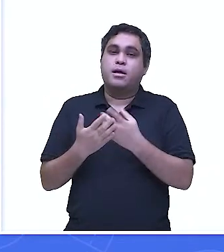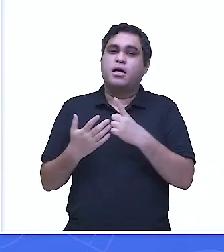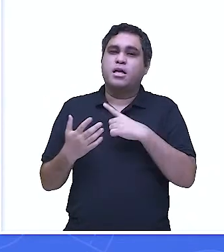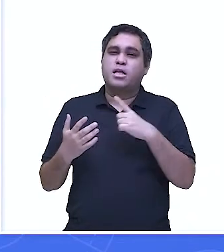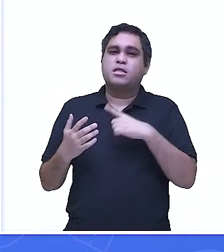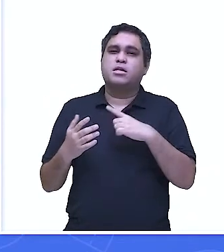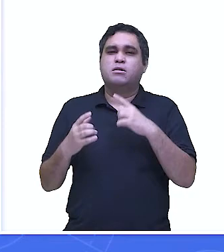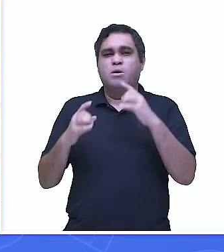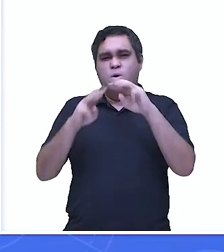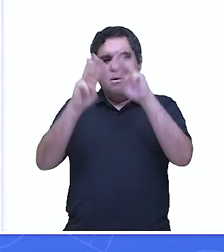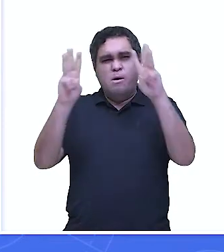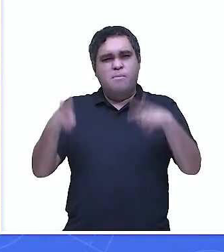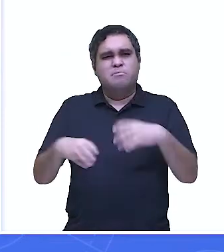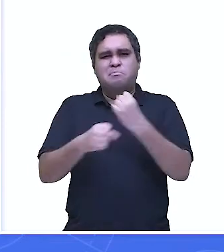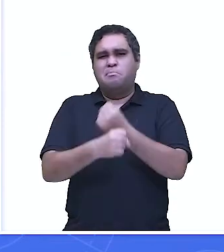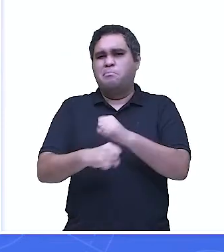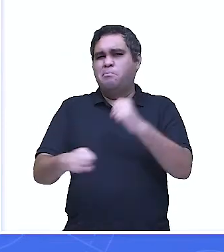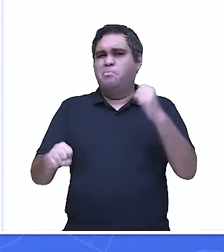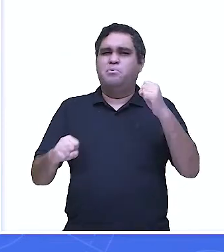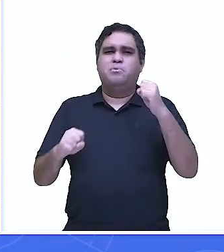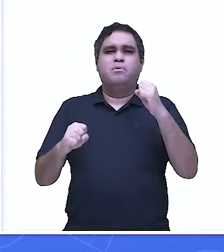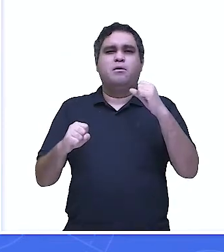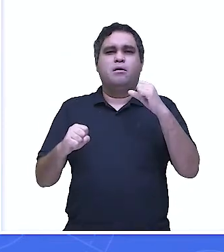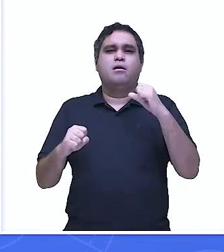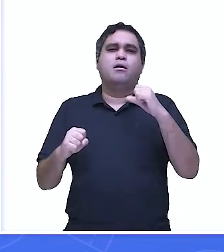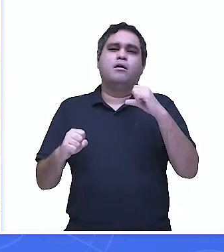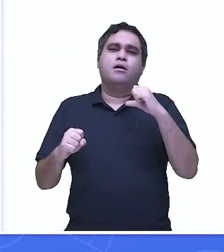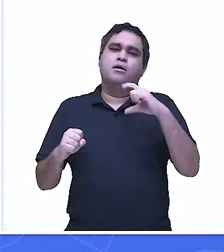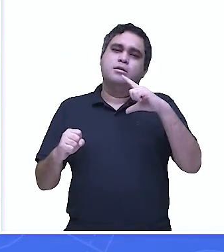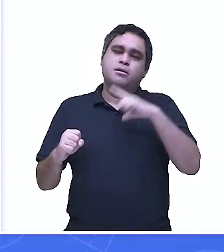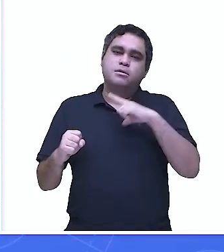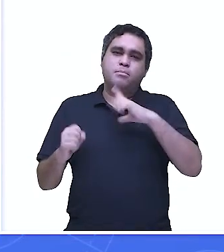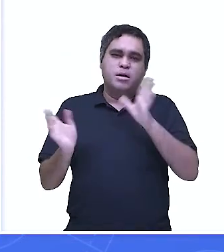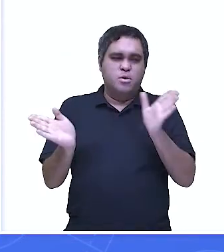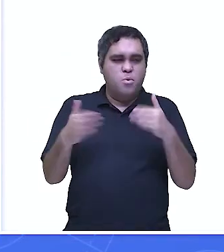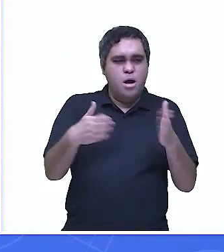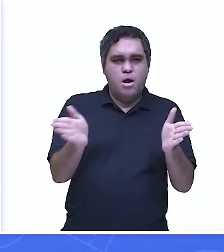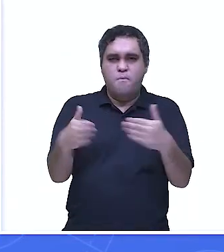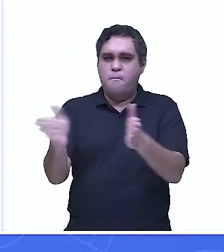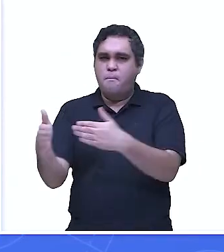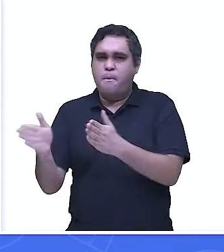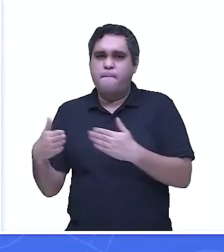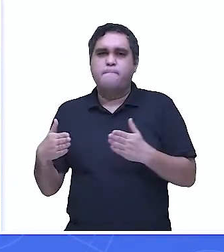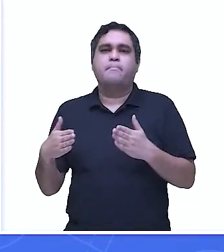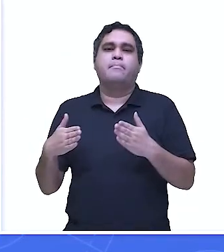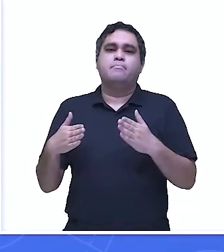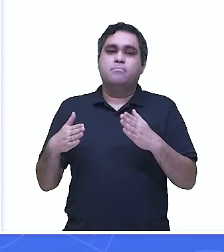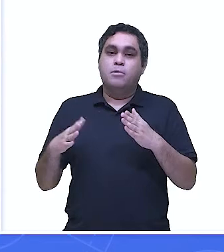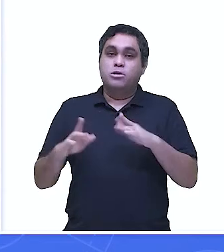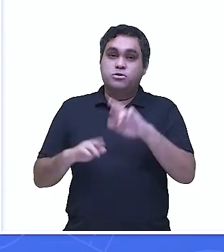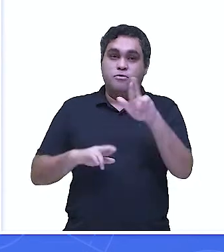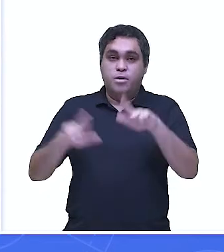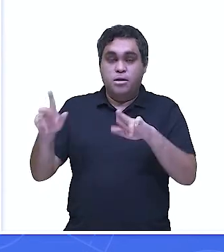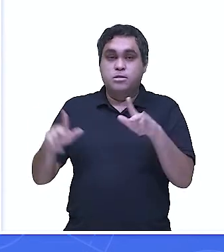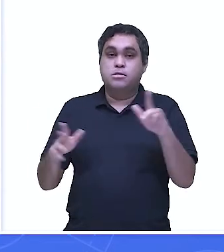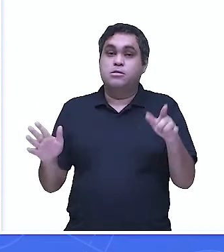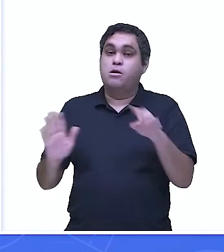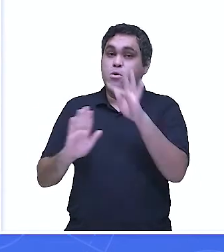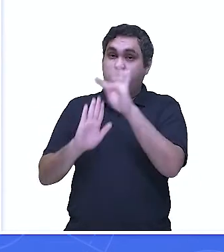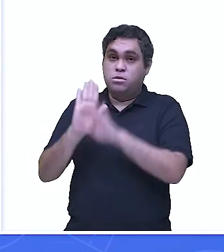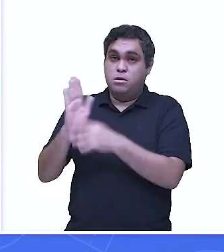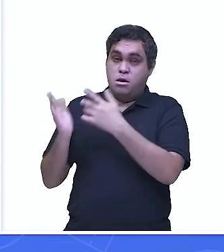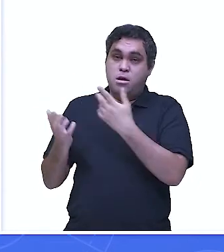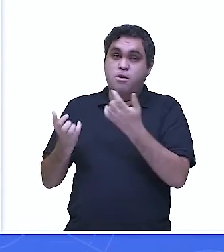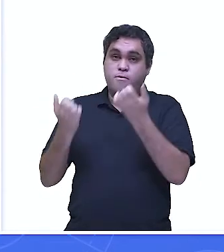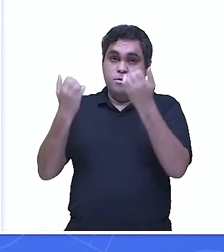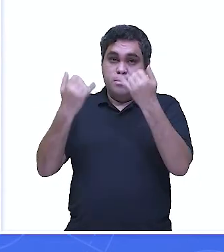andares, é bem grande e tem várias, é dividido em alas. Aqui, ó, eu vou mostrar para vocês, falar um pouquinho